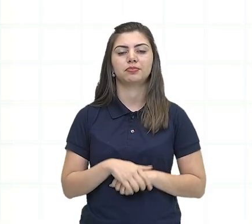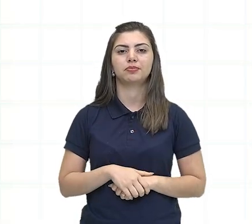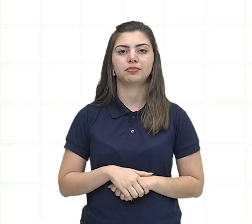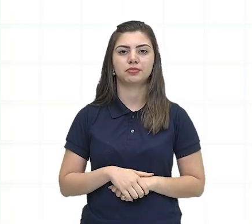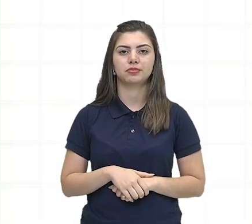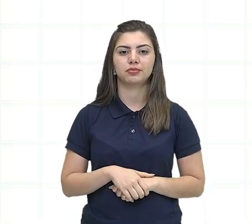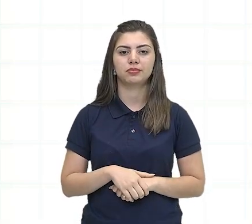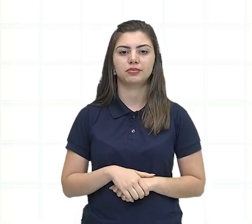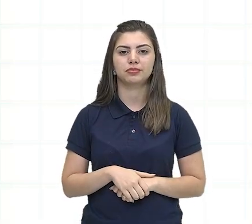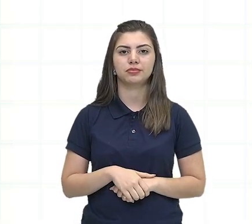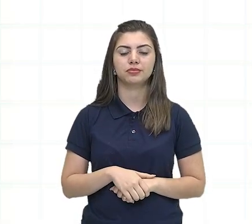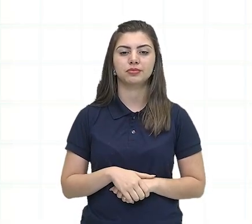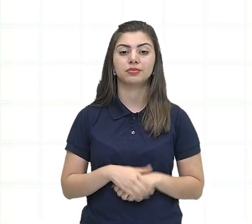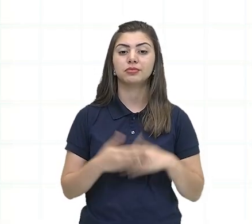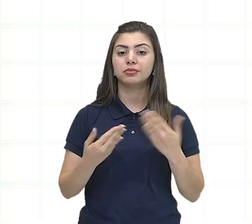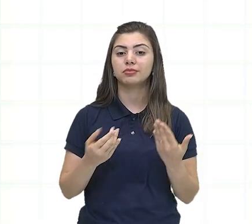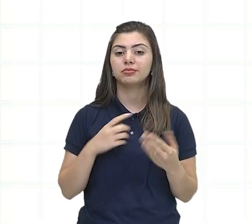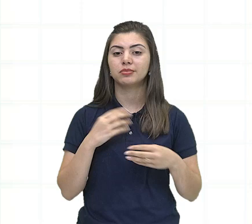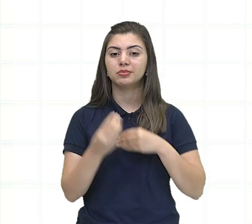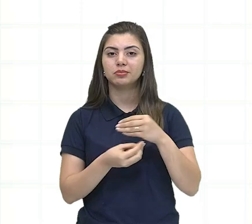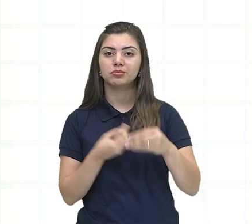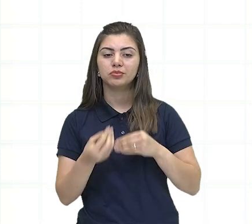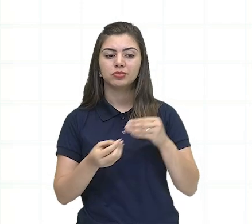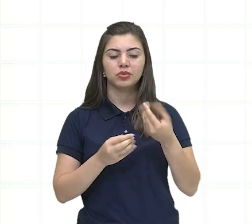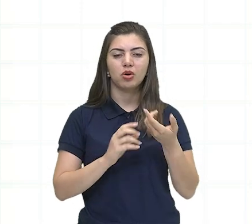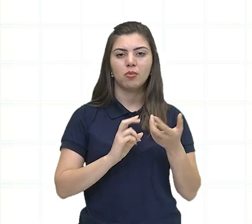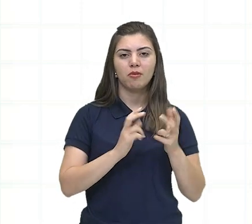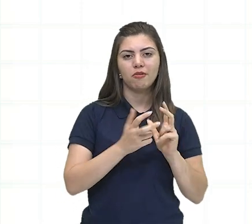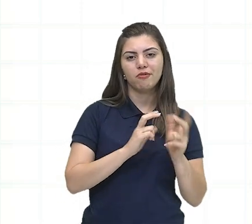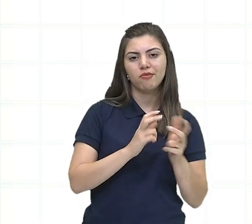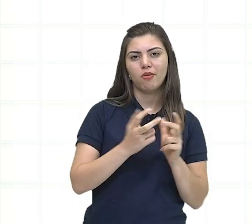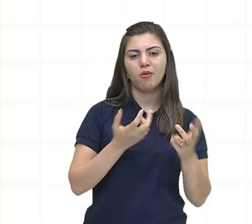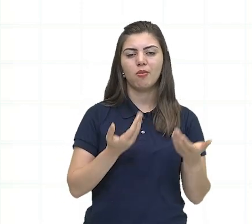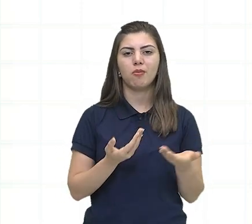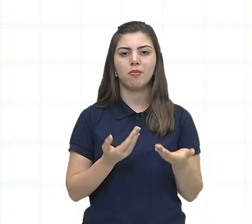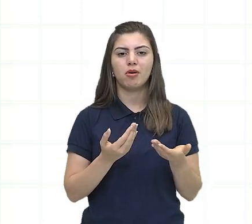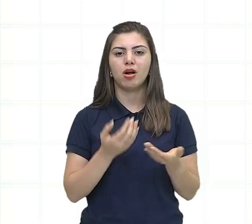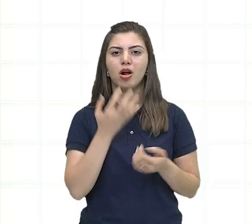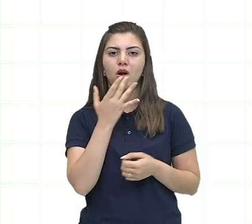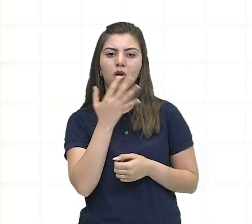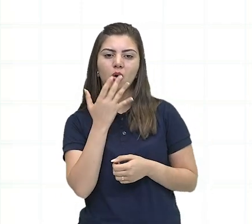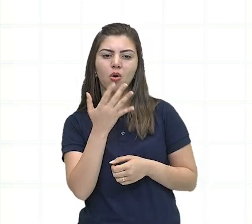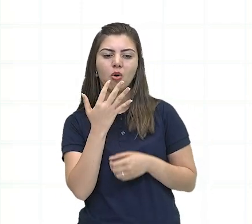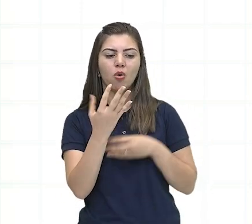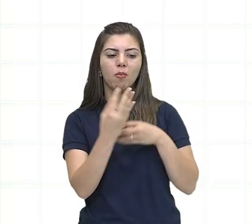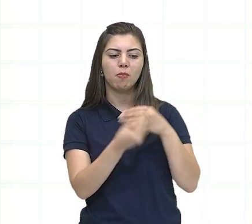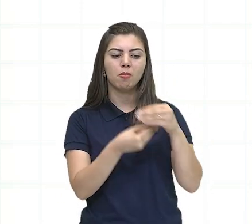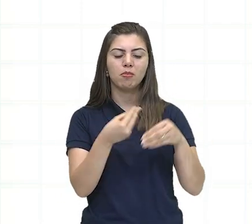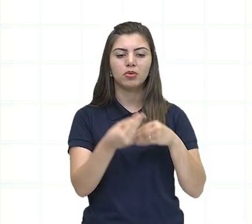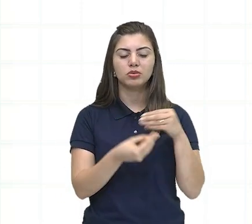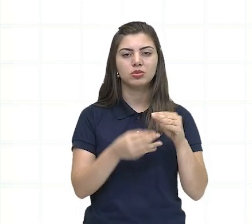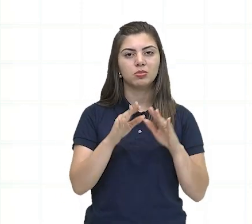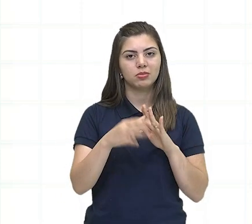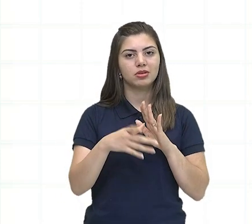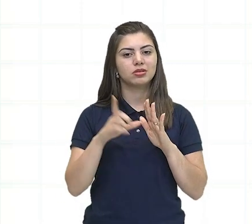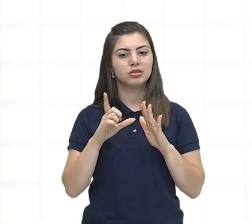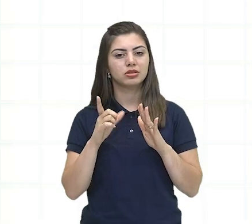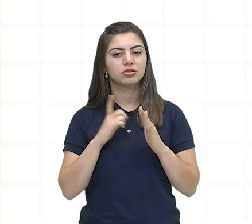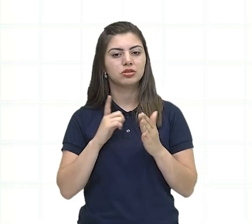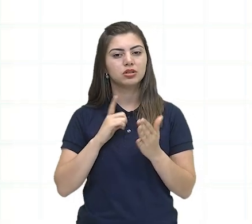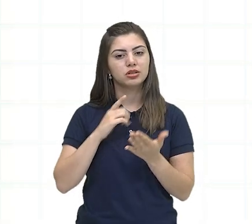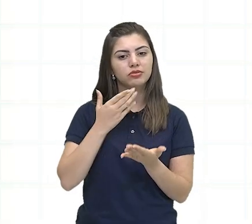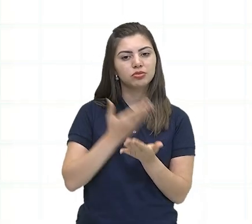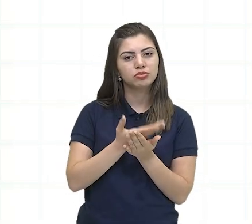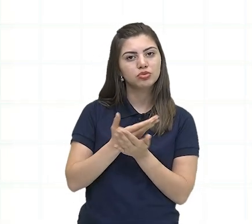ali formas e cores, certo? Mas ele não fez aleatoriamente, ele fez um estudo para que tivesse